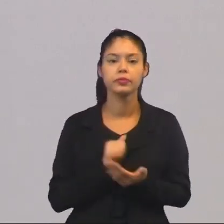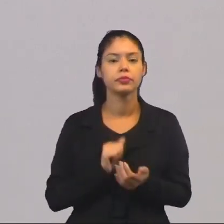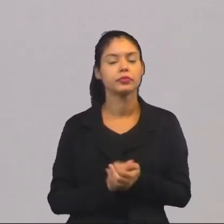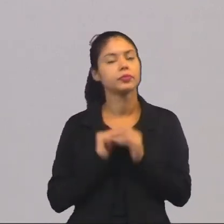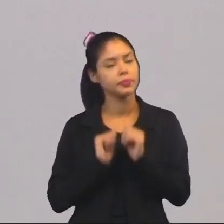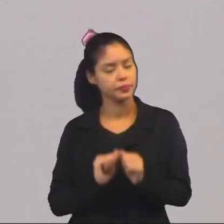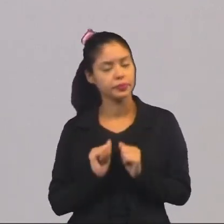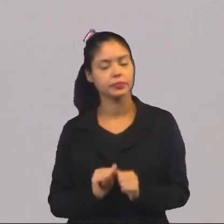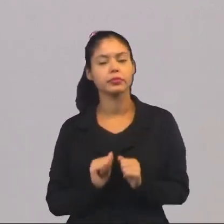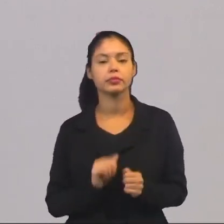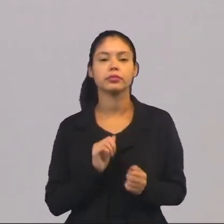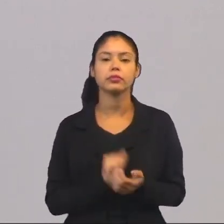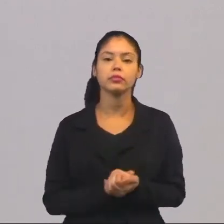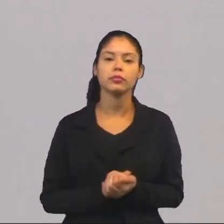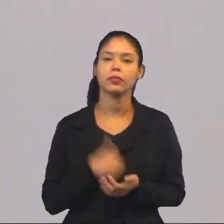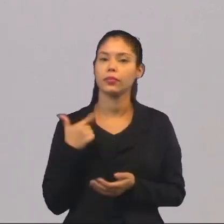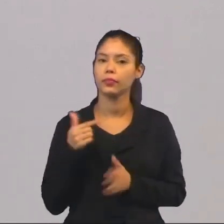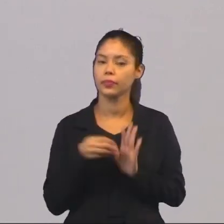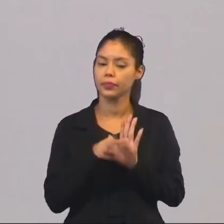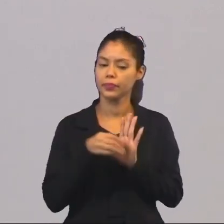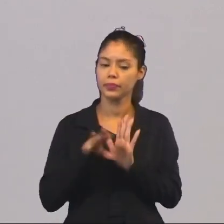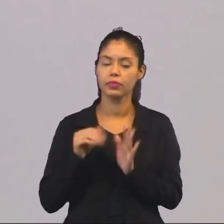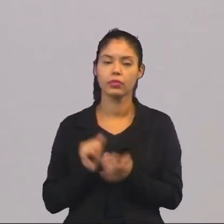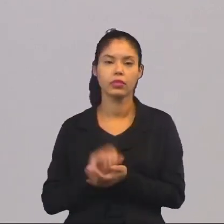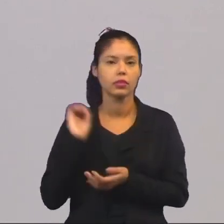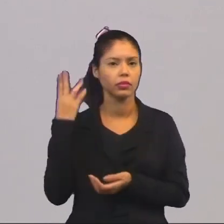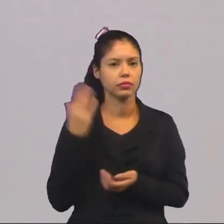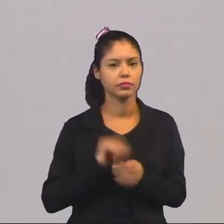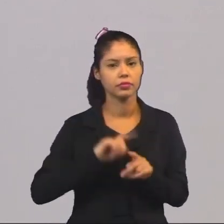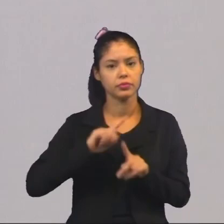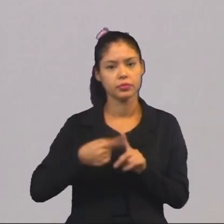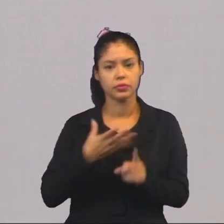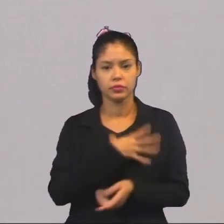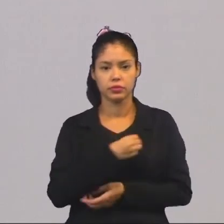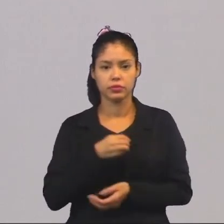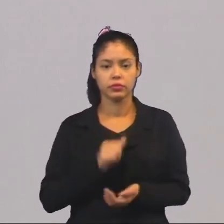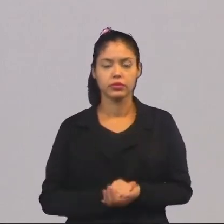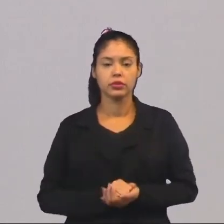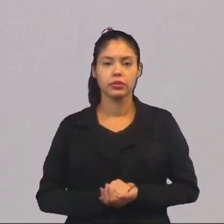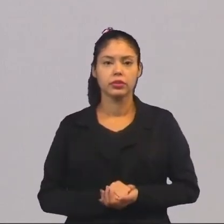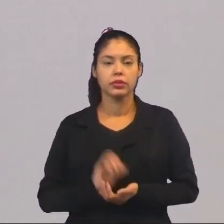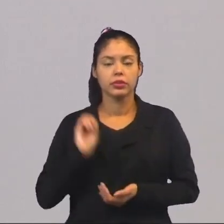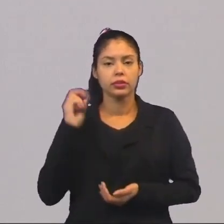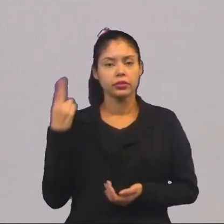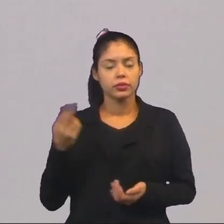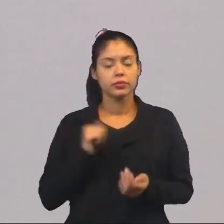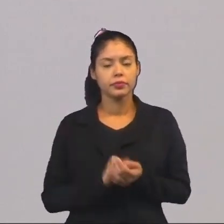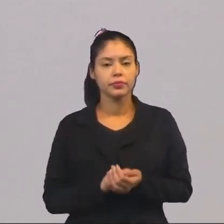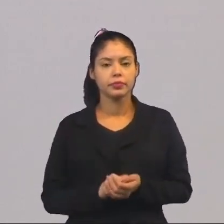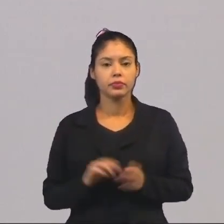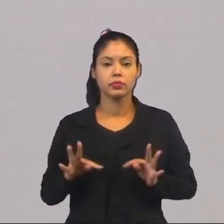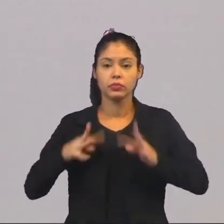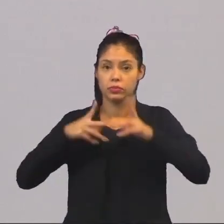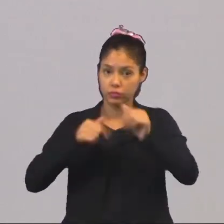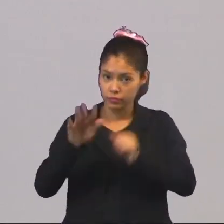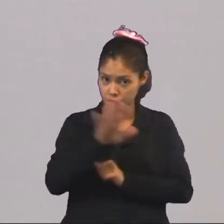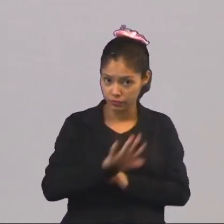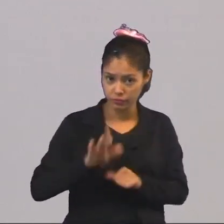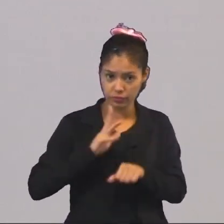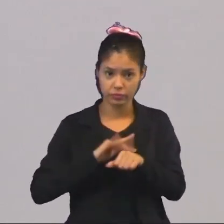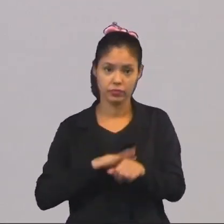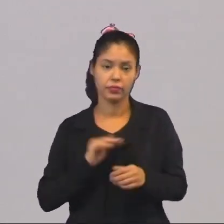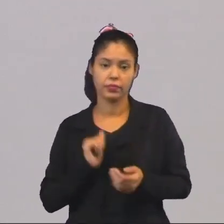para que ela possa, né, não transmitir esse caso de gravidez para um filho. Ou seja, praticamente todas